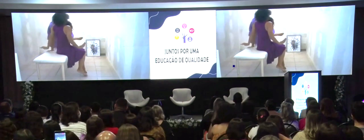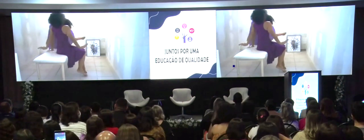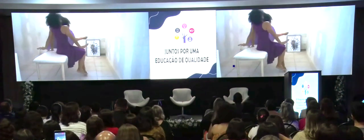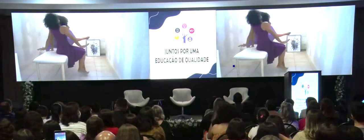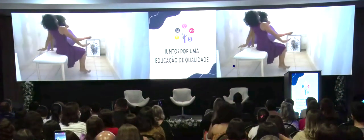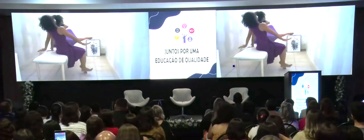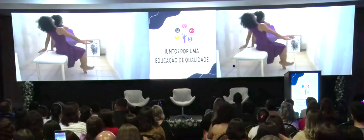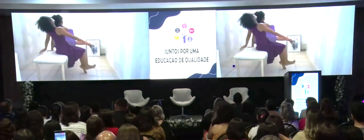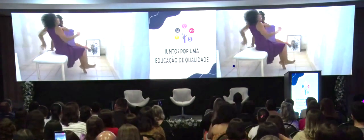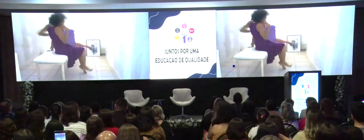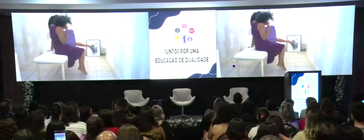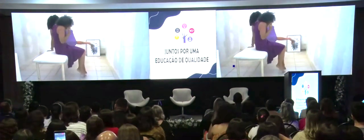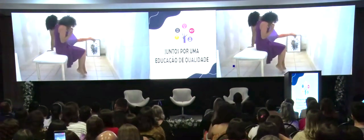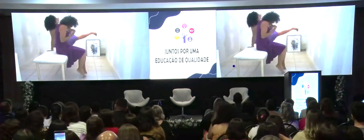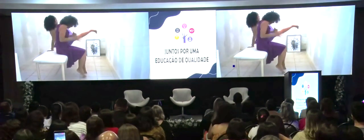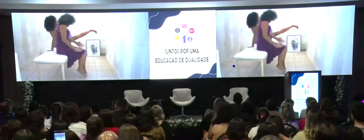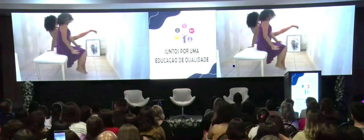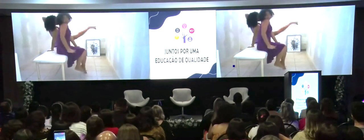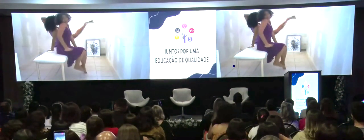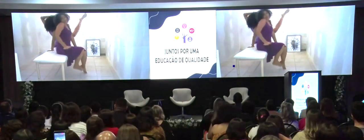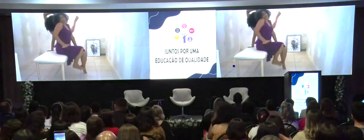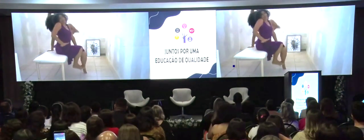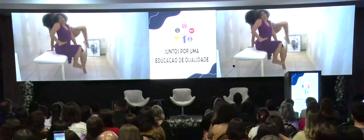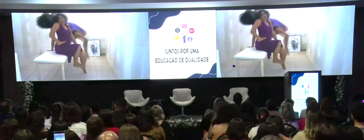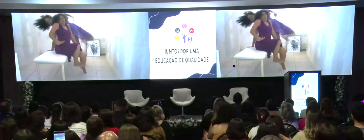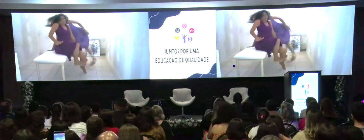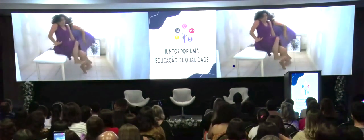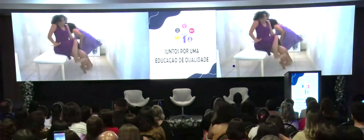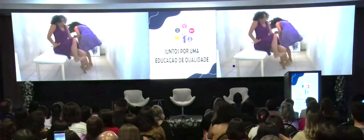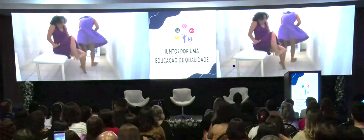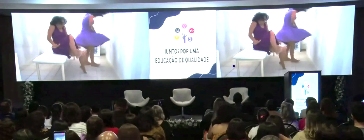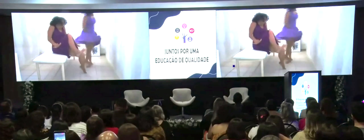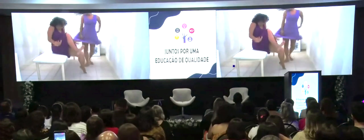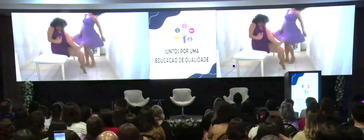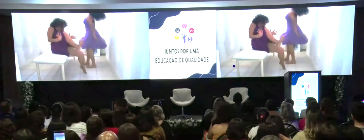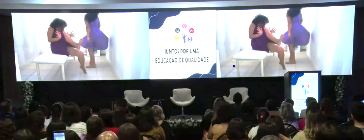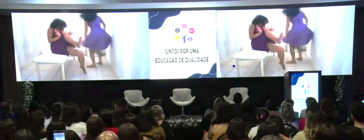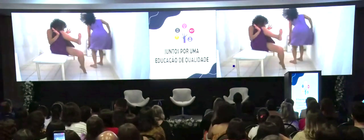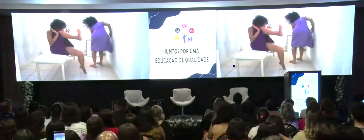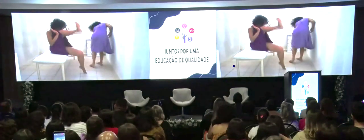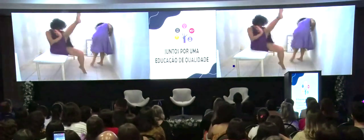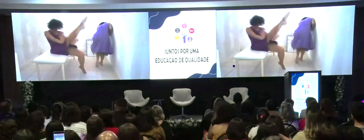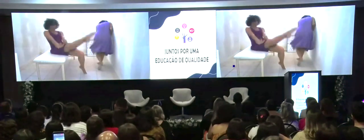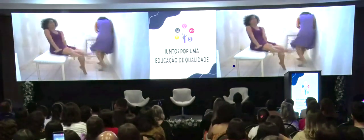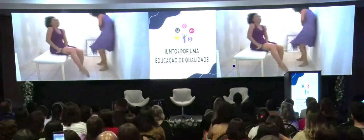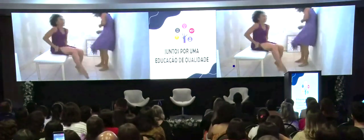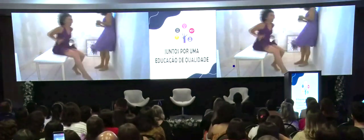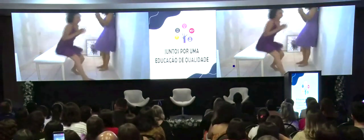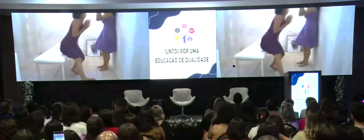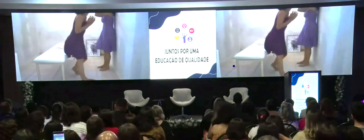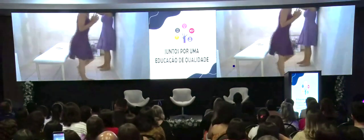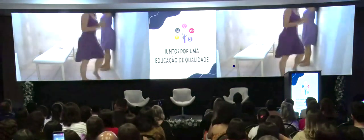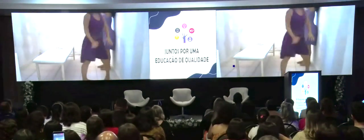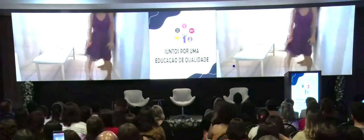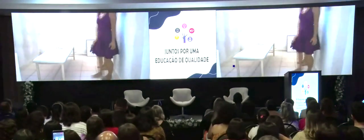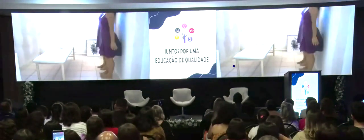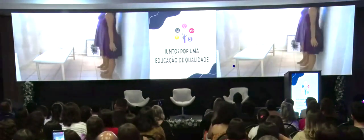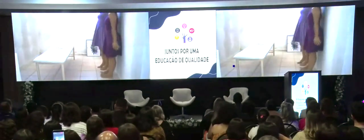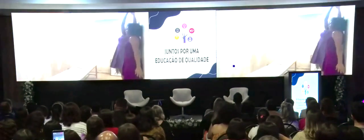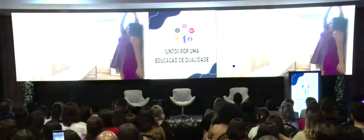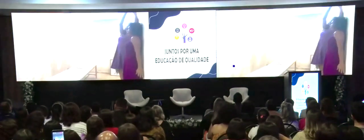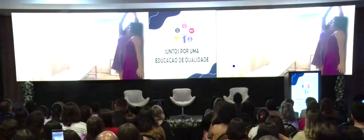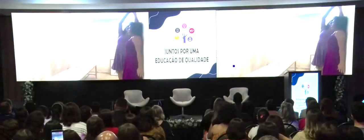muito limpo, pousa suas mãos imensas sobre os ombros de graveto. Ela se levanta impregnada, com um dorso cheio